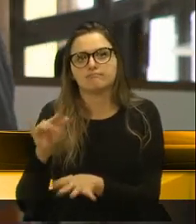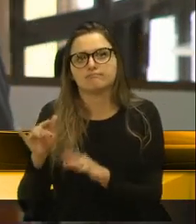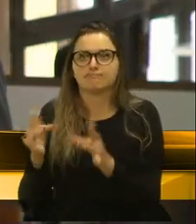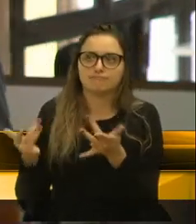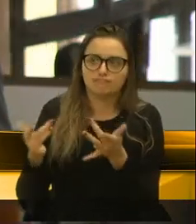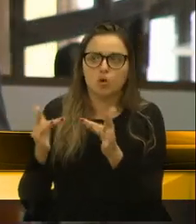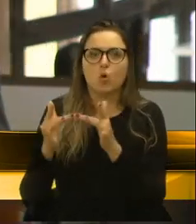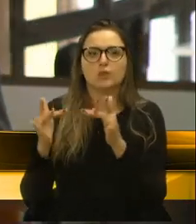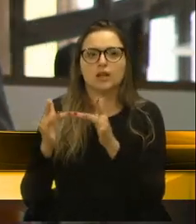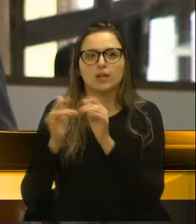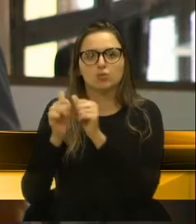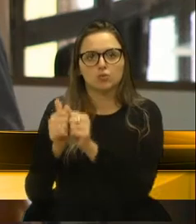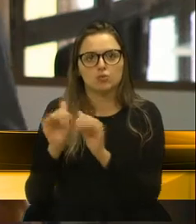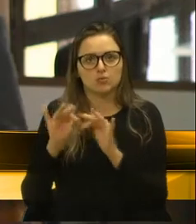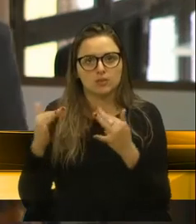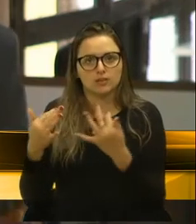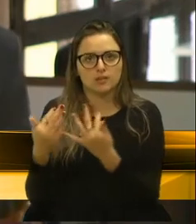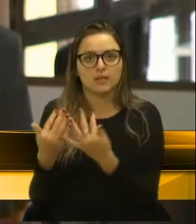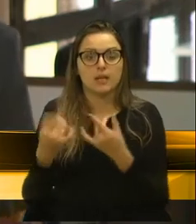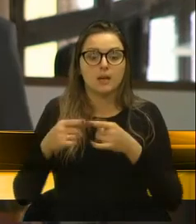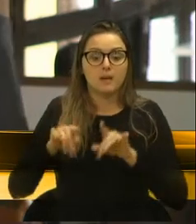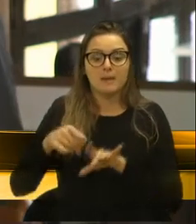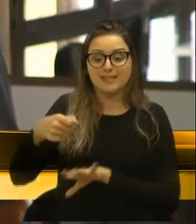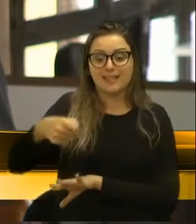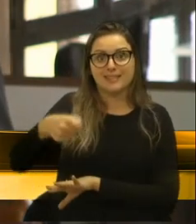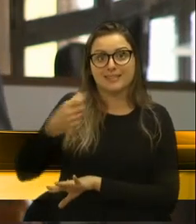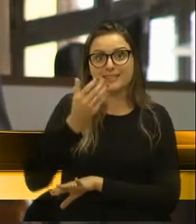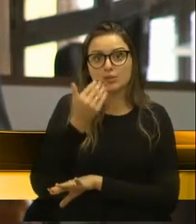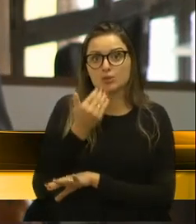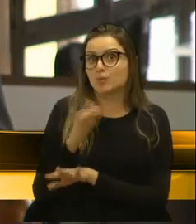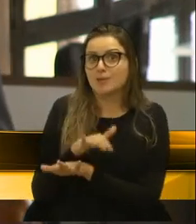famílias, mas a cesta básica acaba.